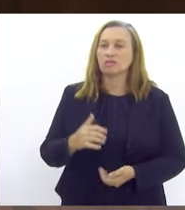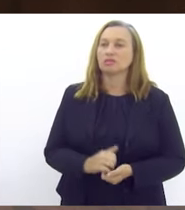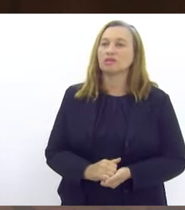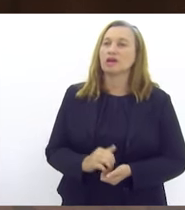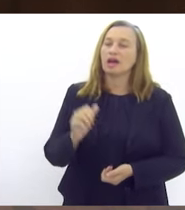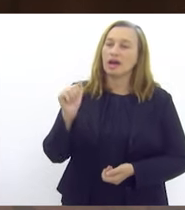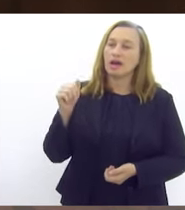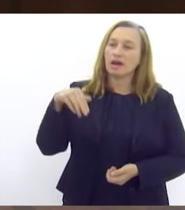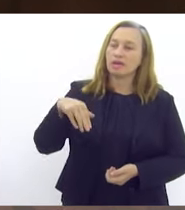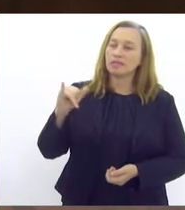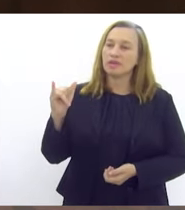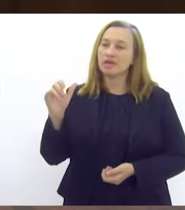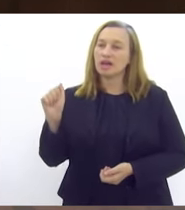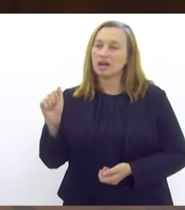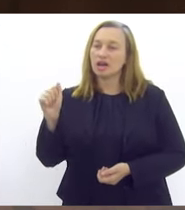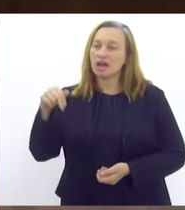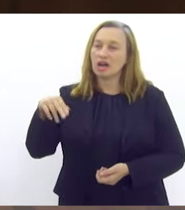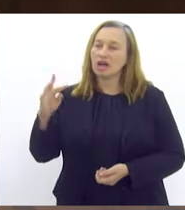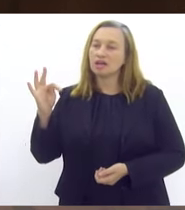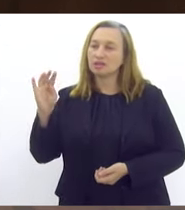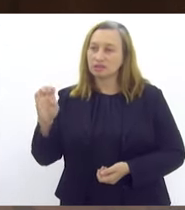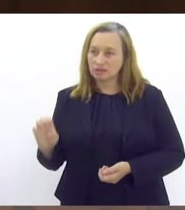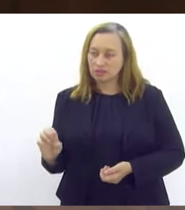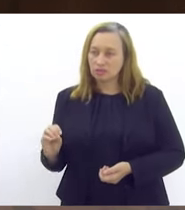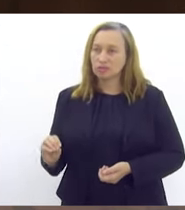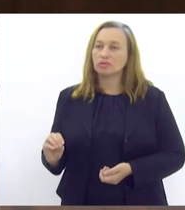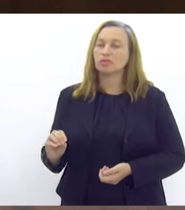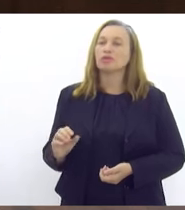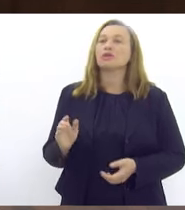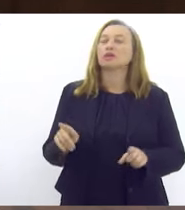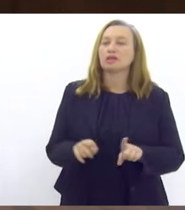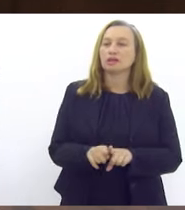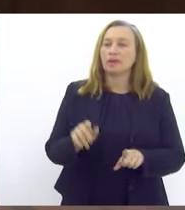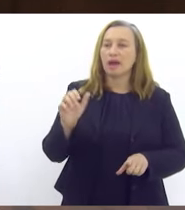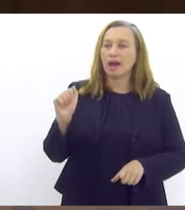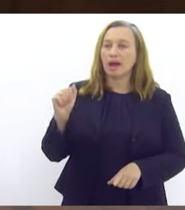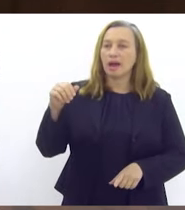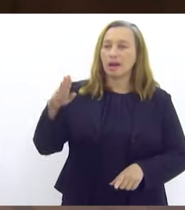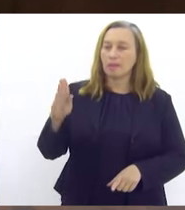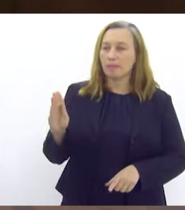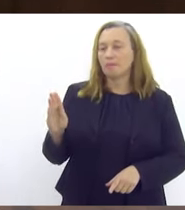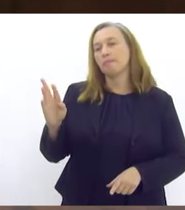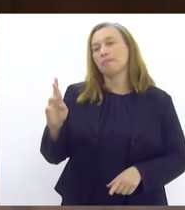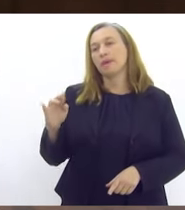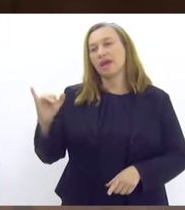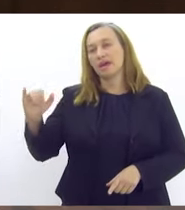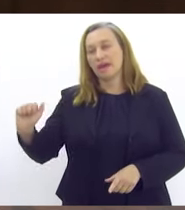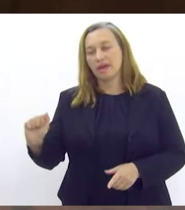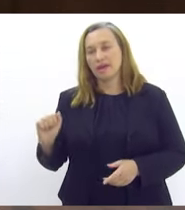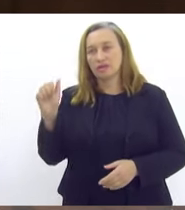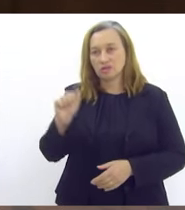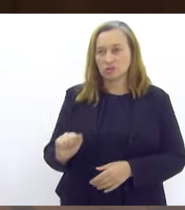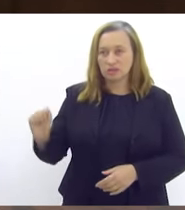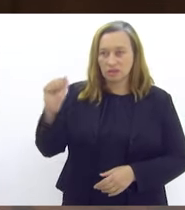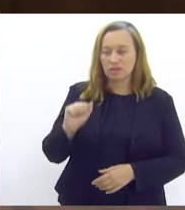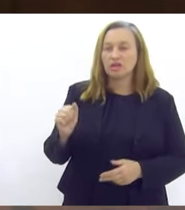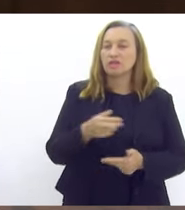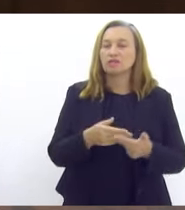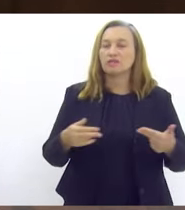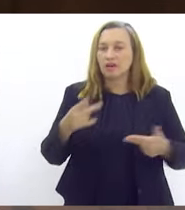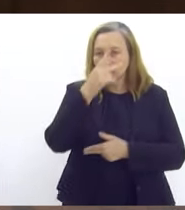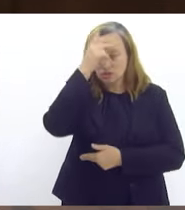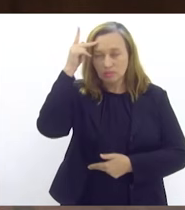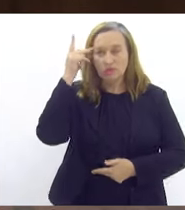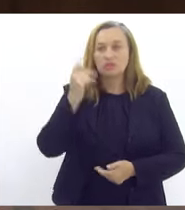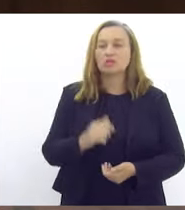amianto por anos e anos. A BREA é a Associação Brasileira dos Expostos ao Amianto. Tem centenas de pessoas,